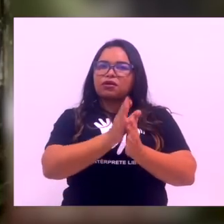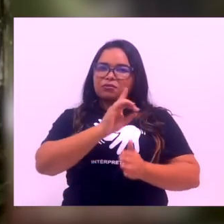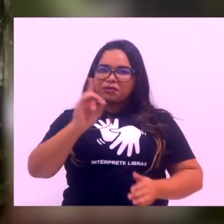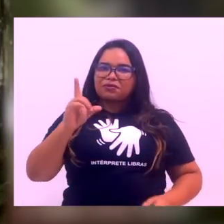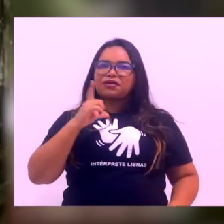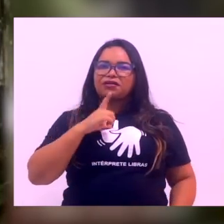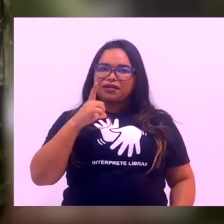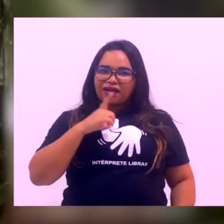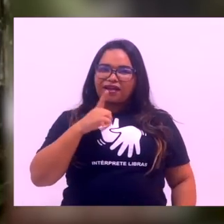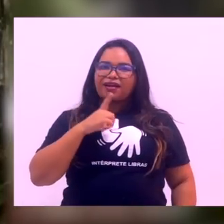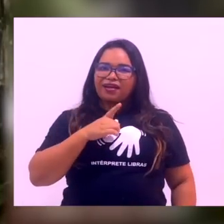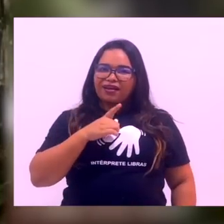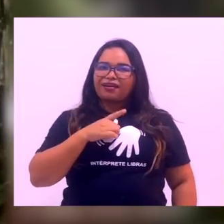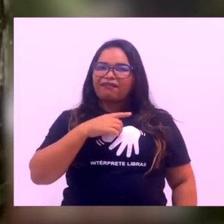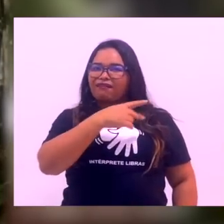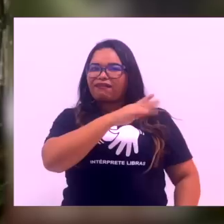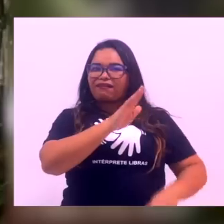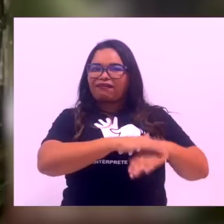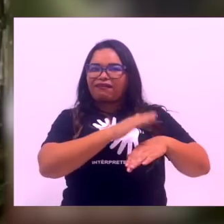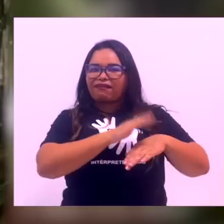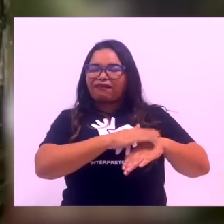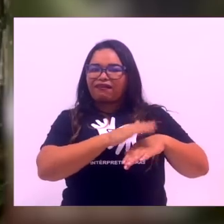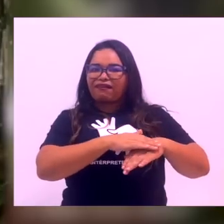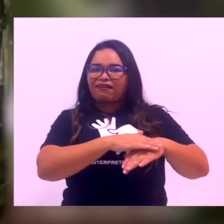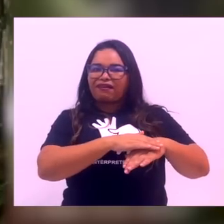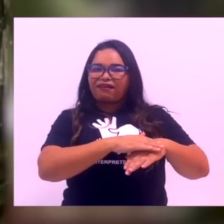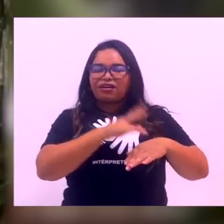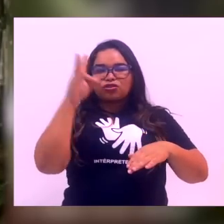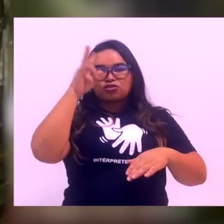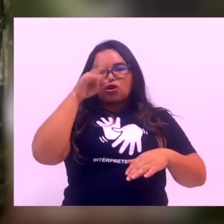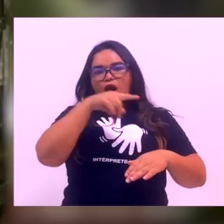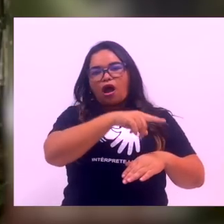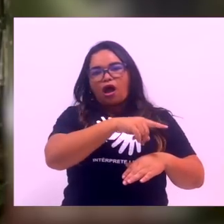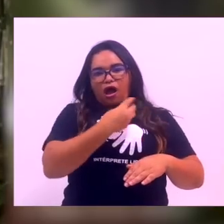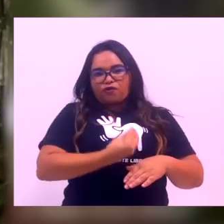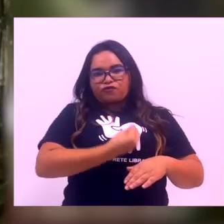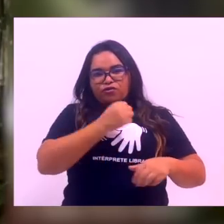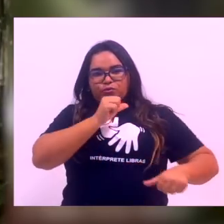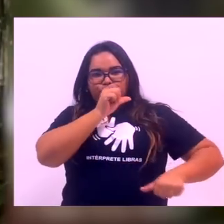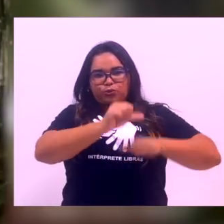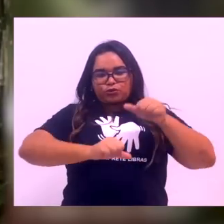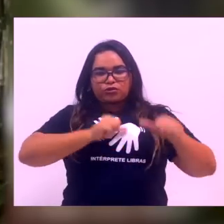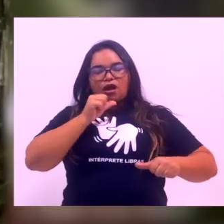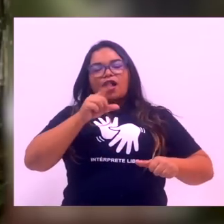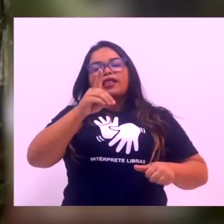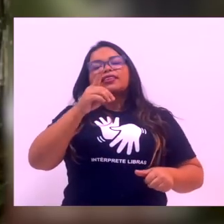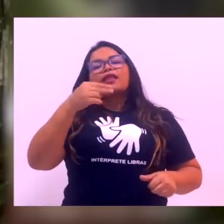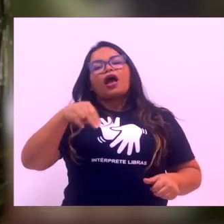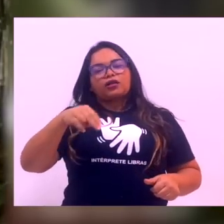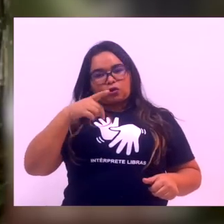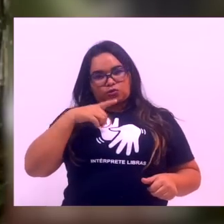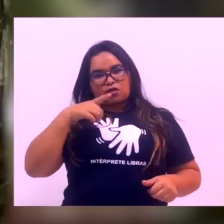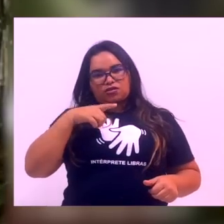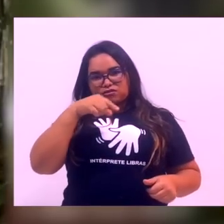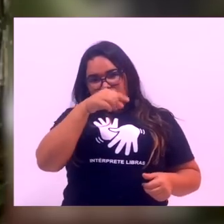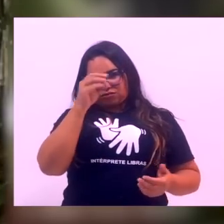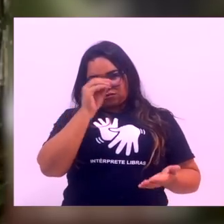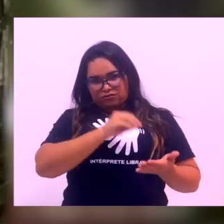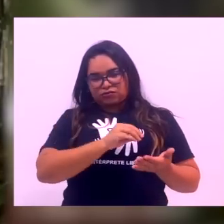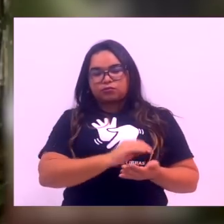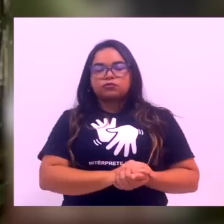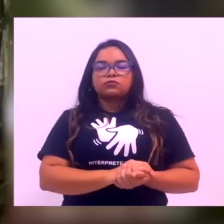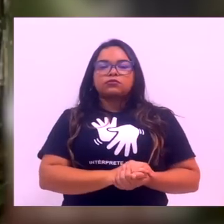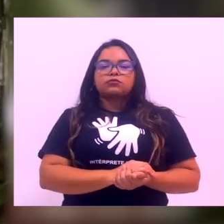rei pagão que teve o privilégio de escrever um capítulo na Bíblia? Ele escreveu um capítulo da Bíblia, a história de sua